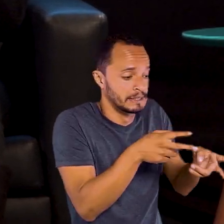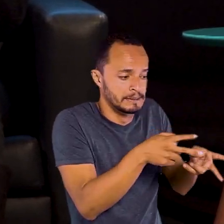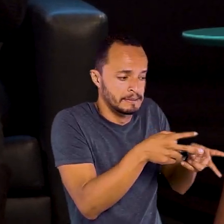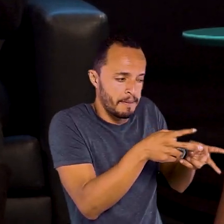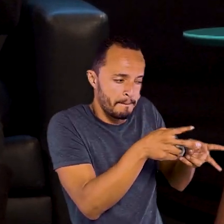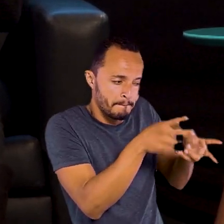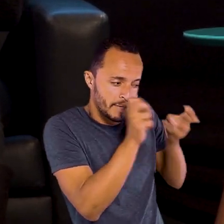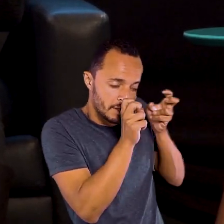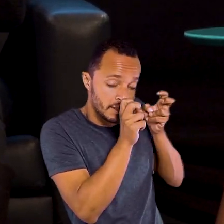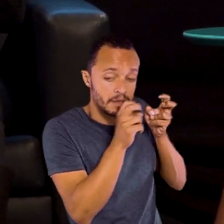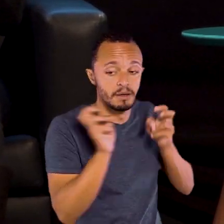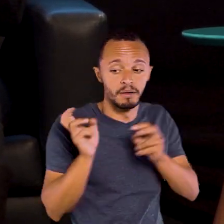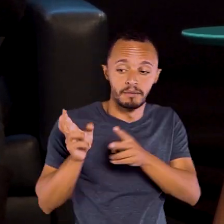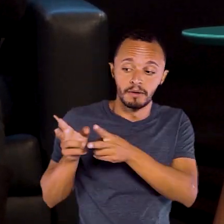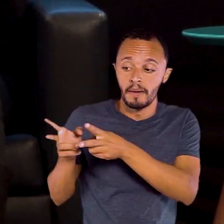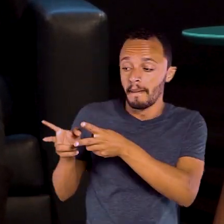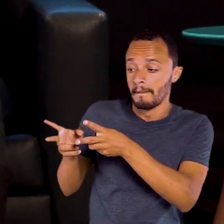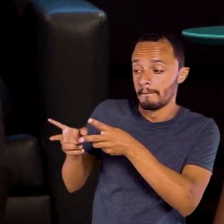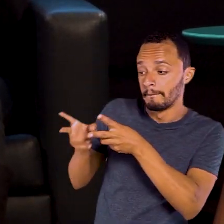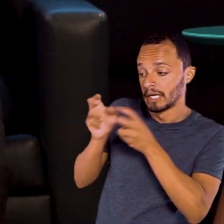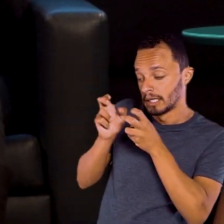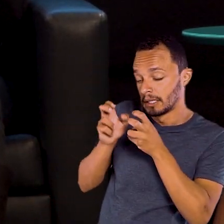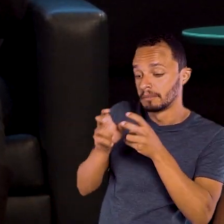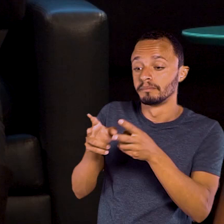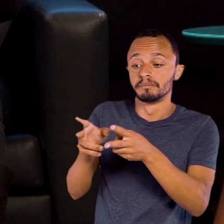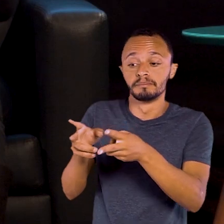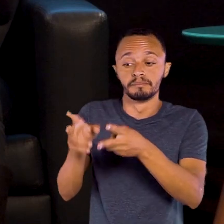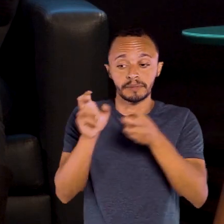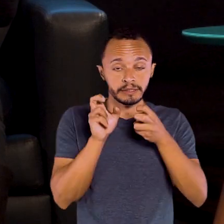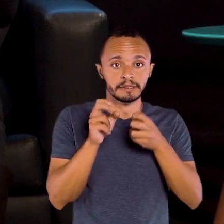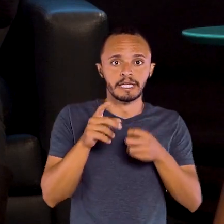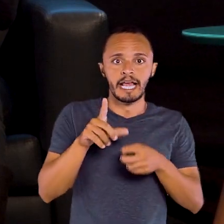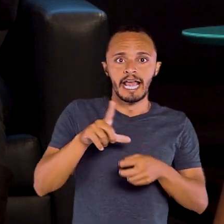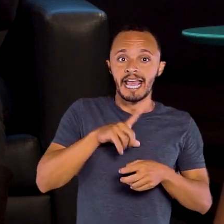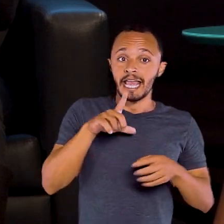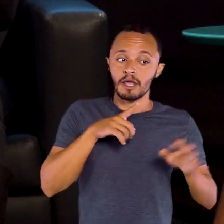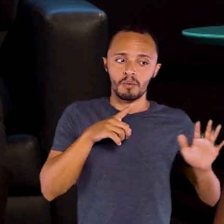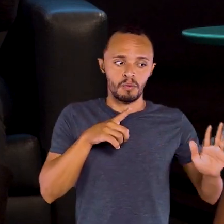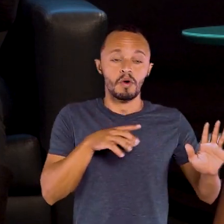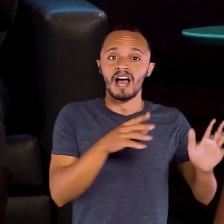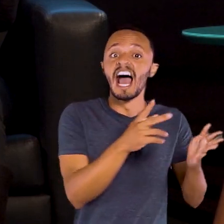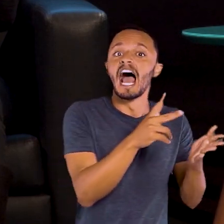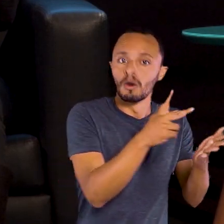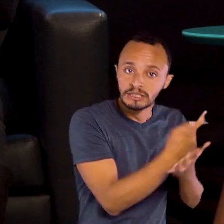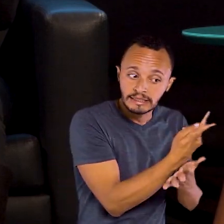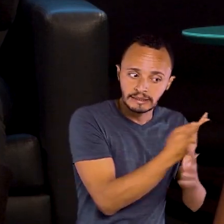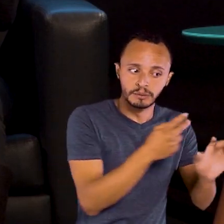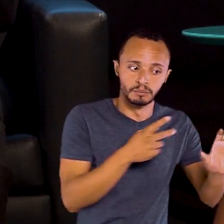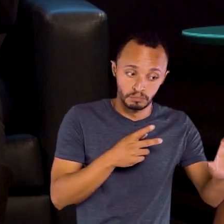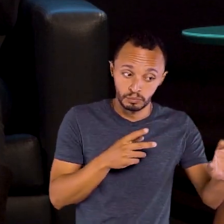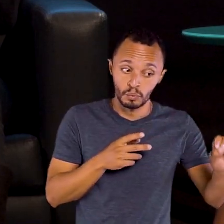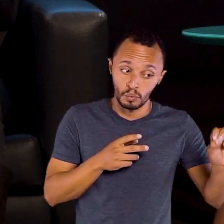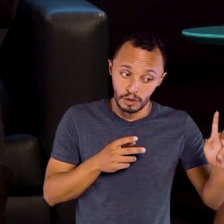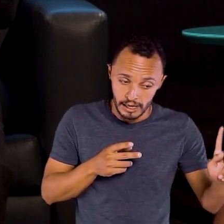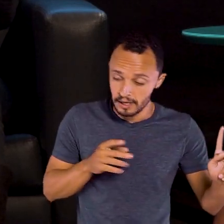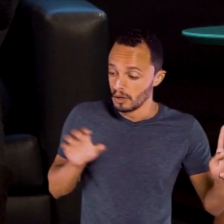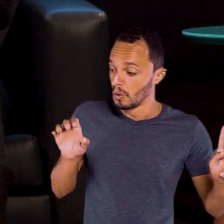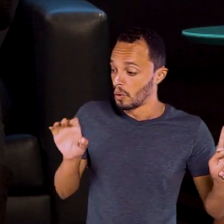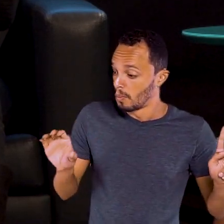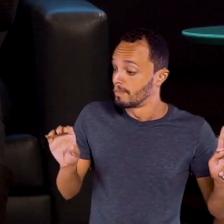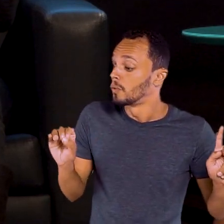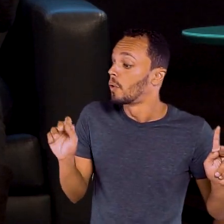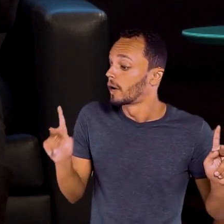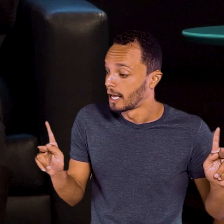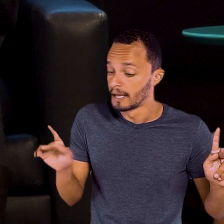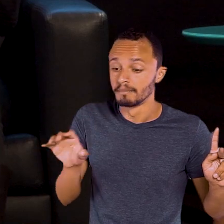tento não atrapalhar esse trabalho, mas, pelo contrário, né, eu tento agregar